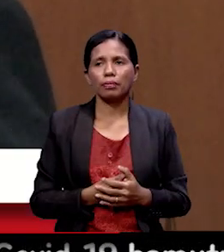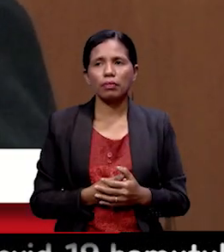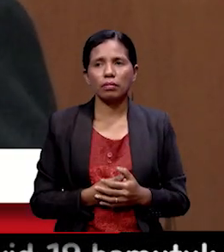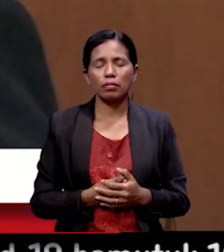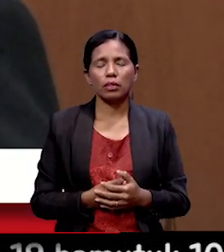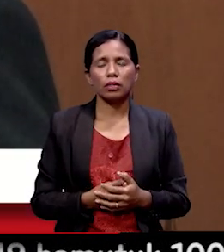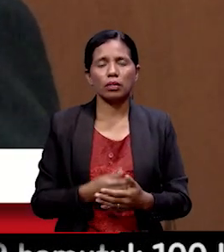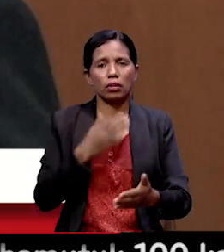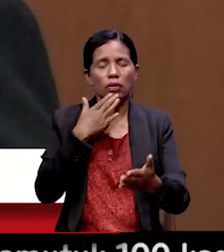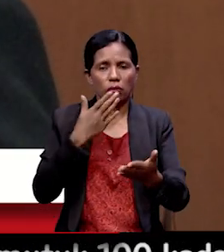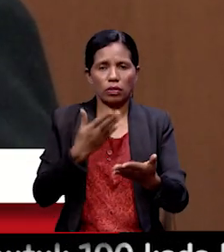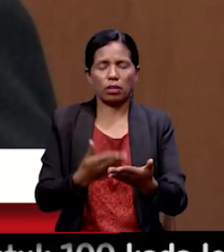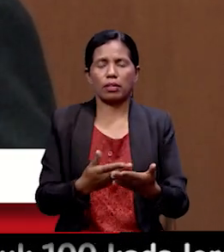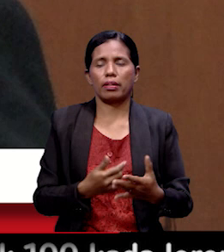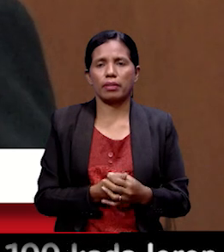dignidade,